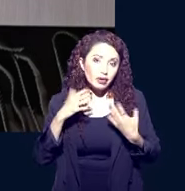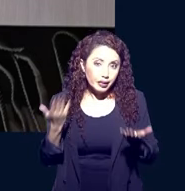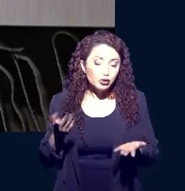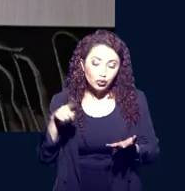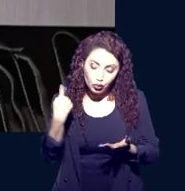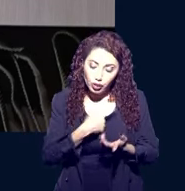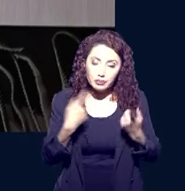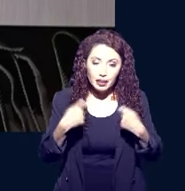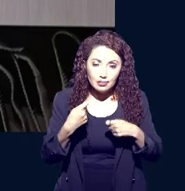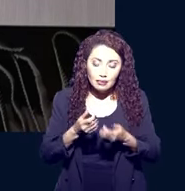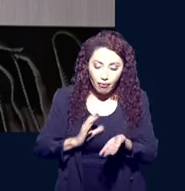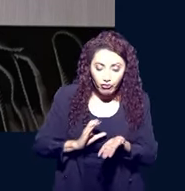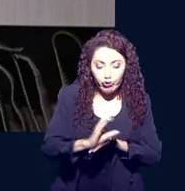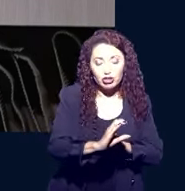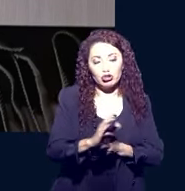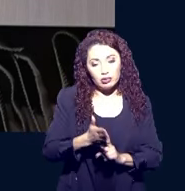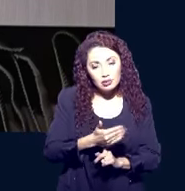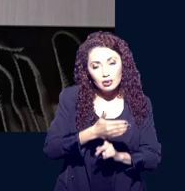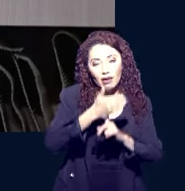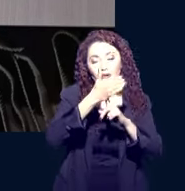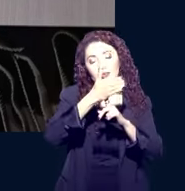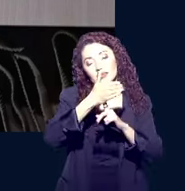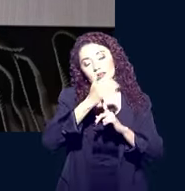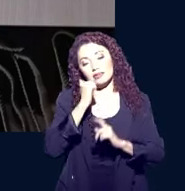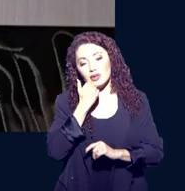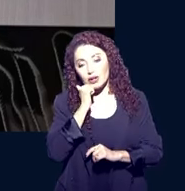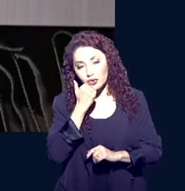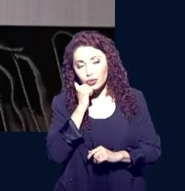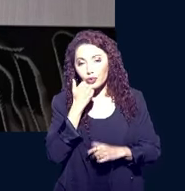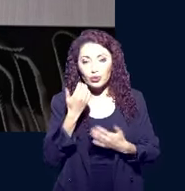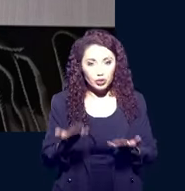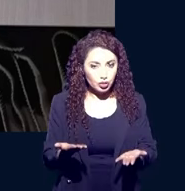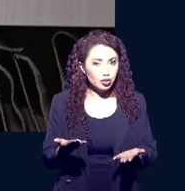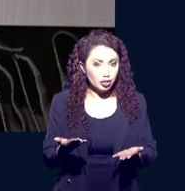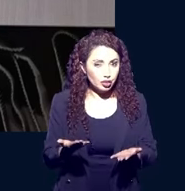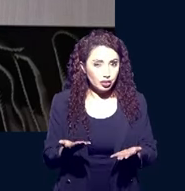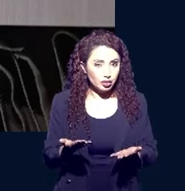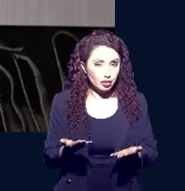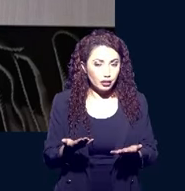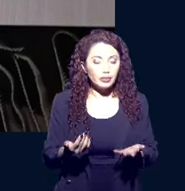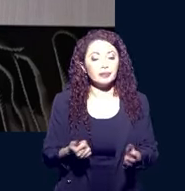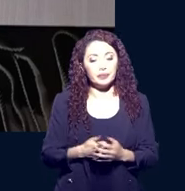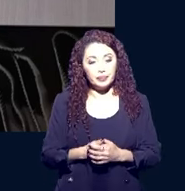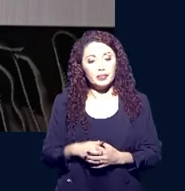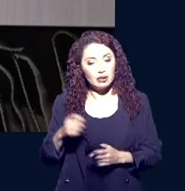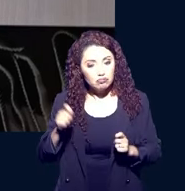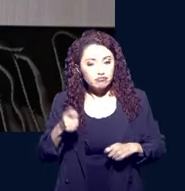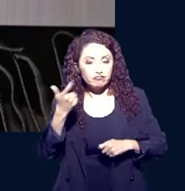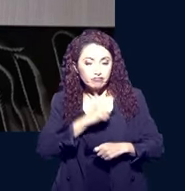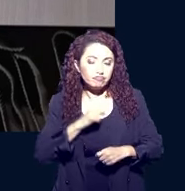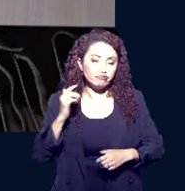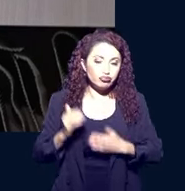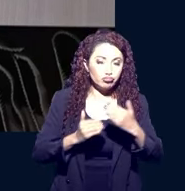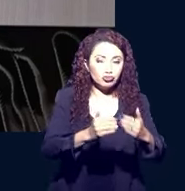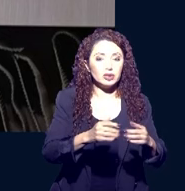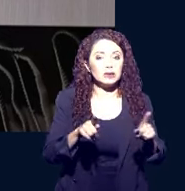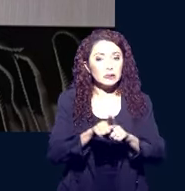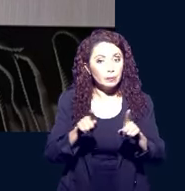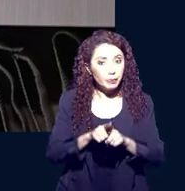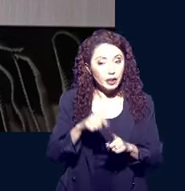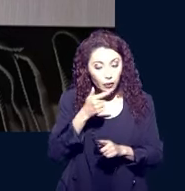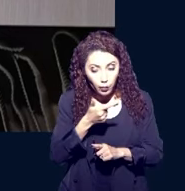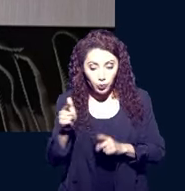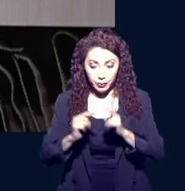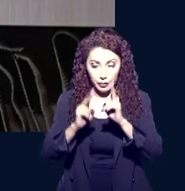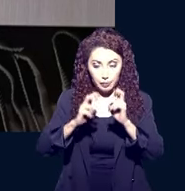Tecnologia é ficar uma vez mais para trás na história Segurança Pública é outro item que está